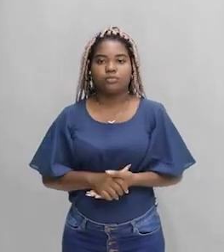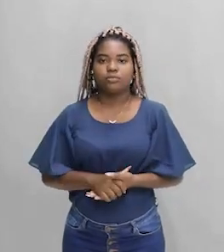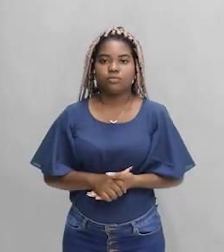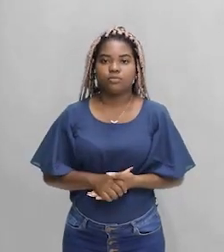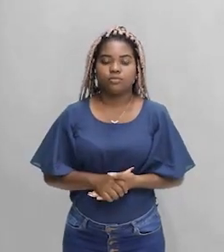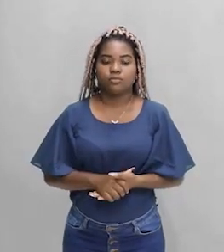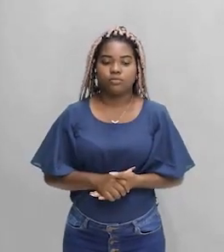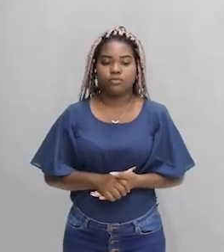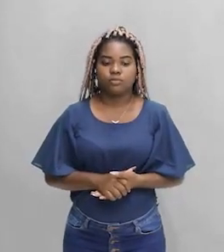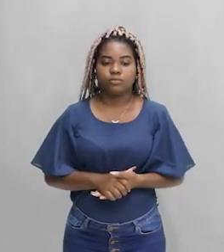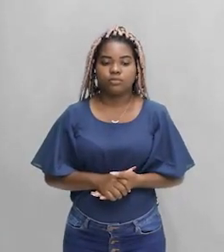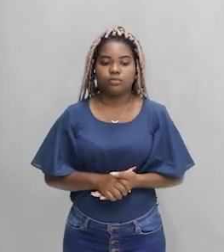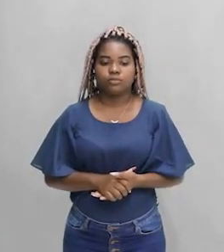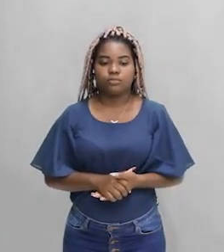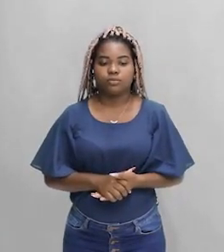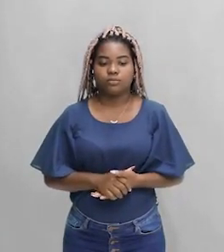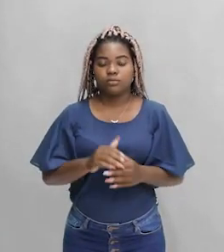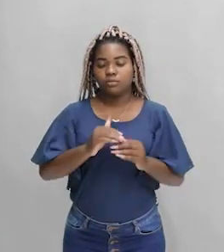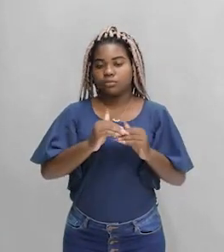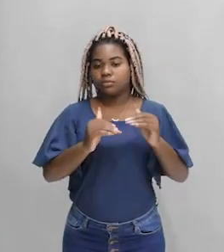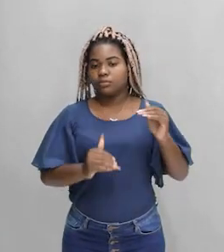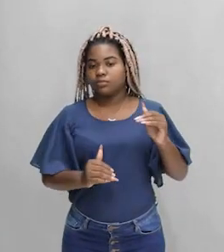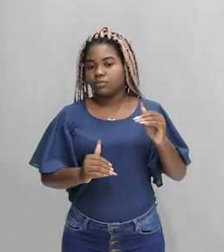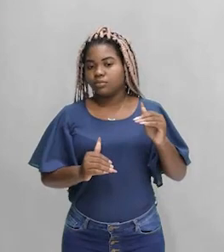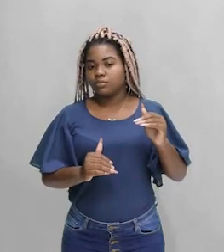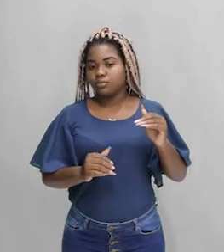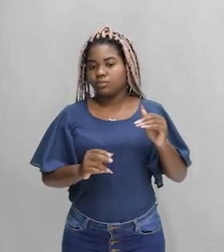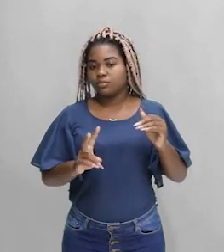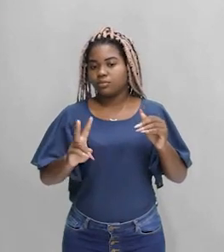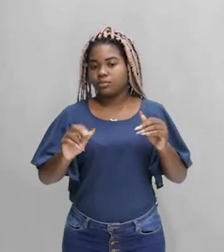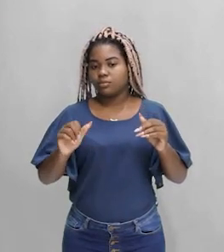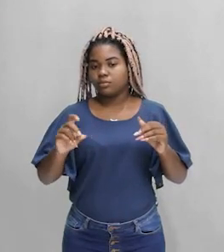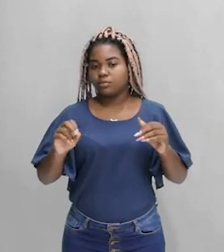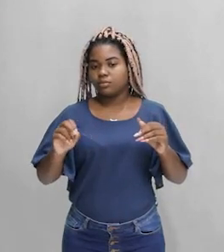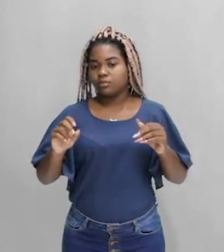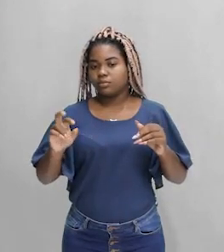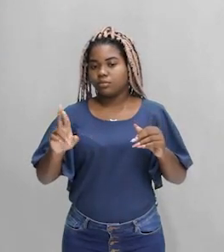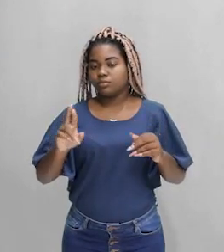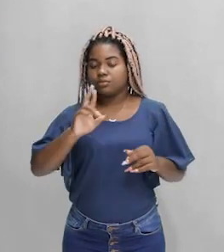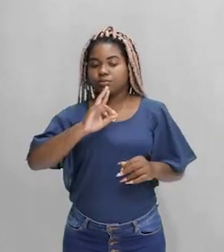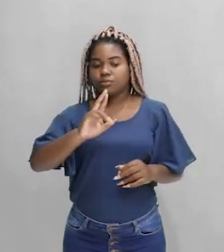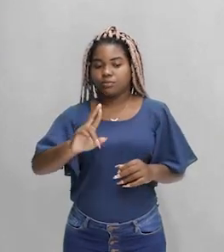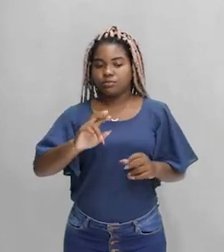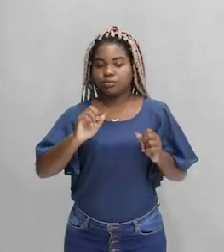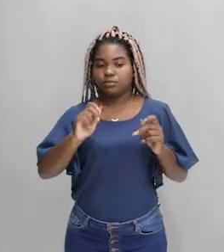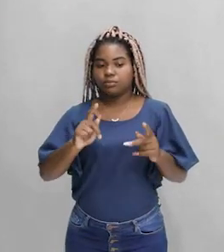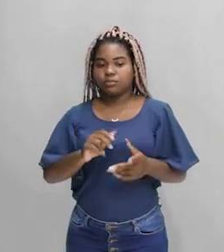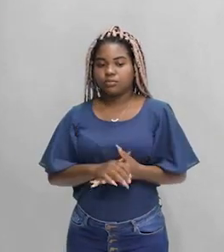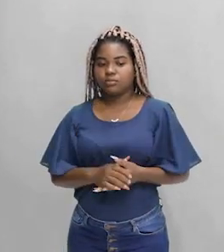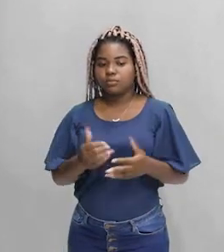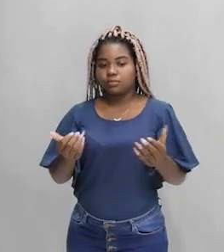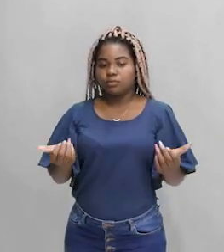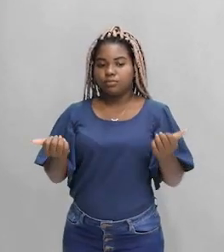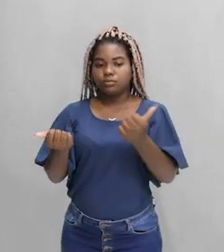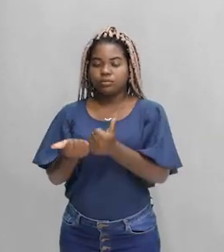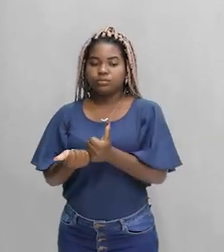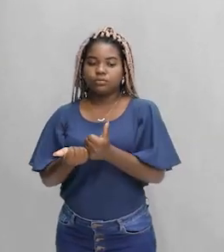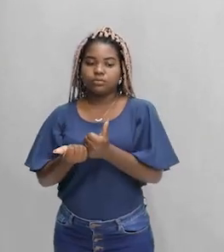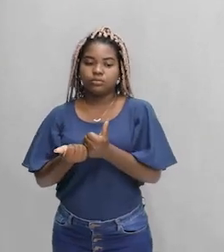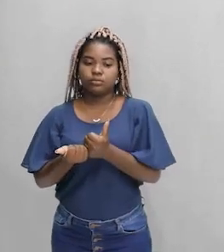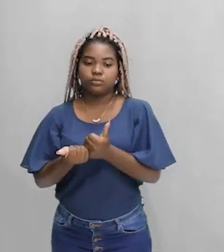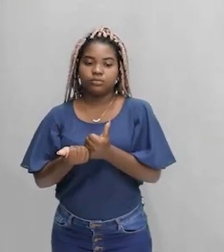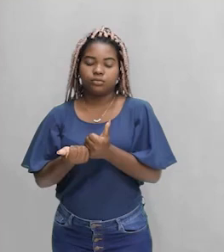só, eu quero o menor valor da expressão. Se eu estou calculando o menor valor da expressão, eu tenho que substituir nela, não é